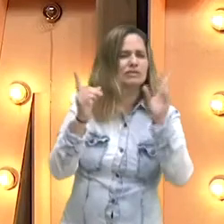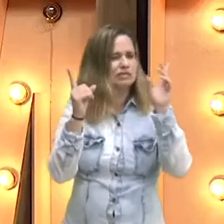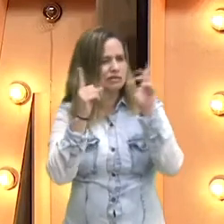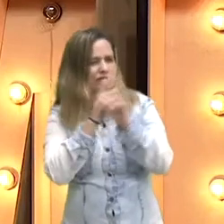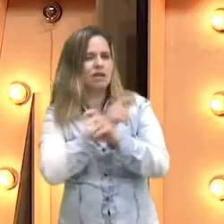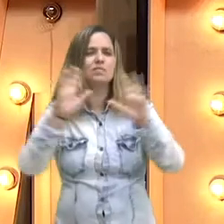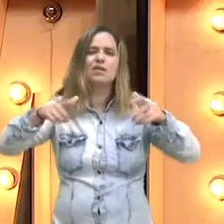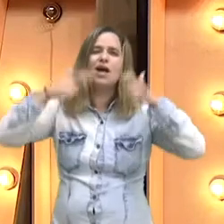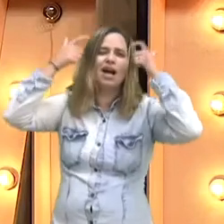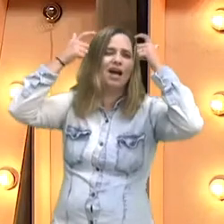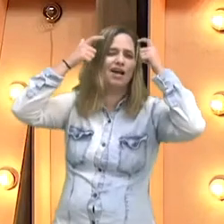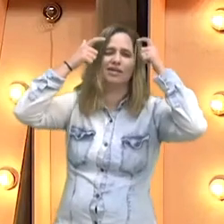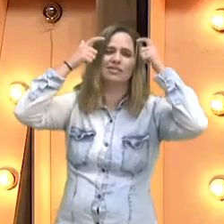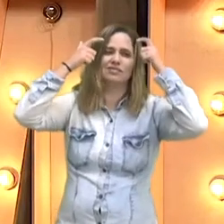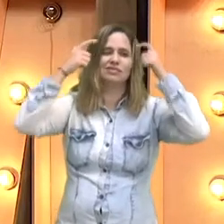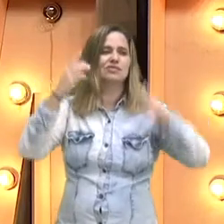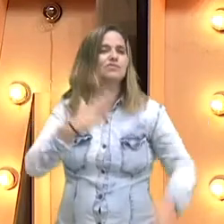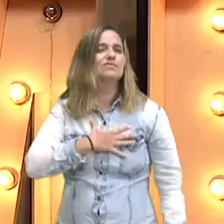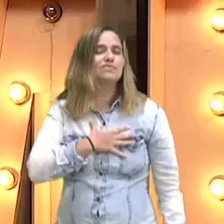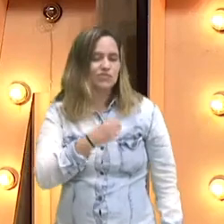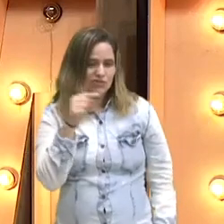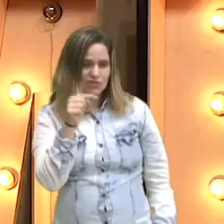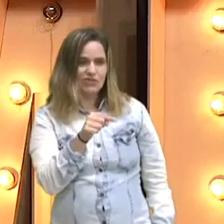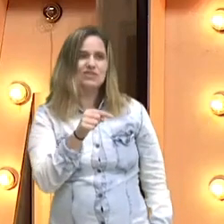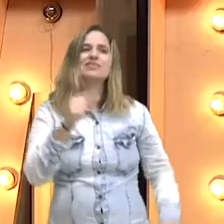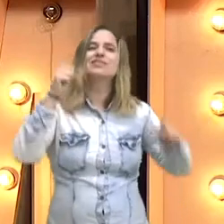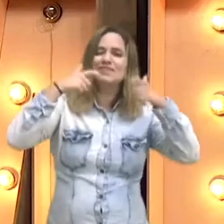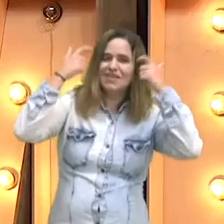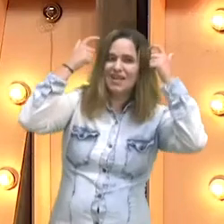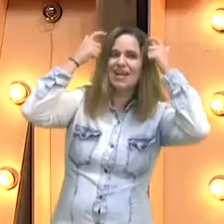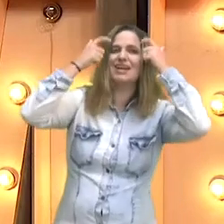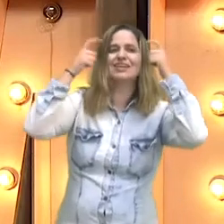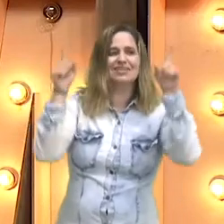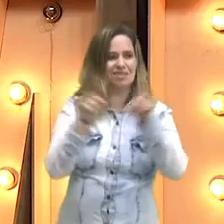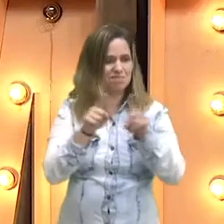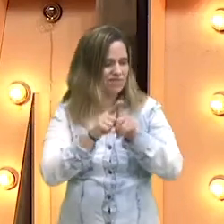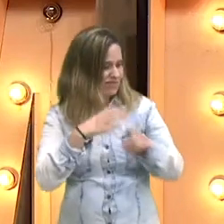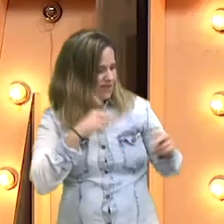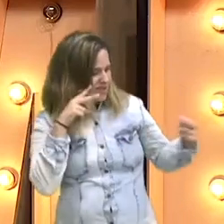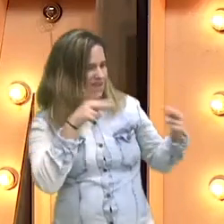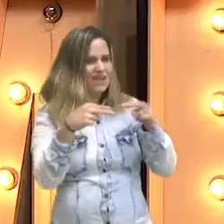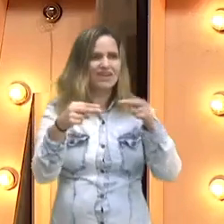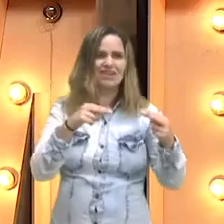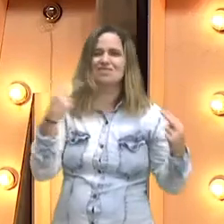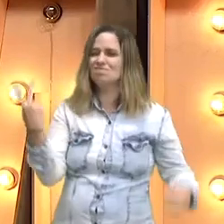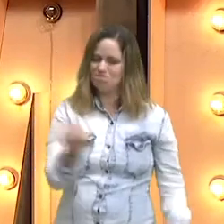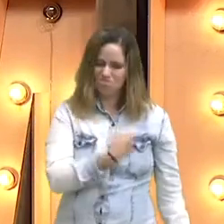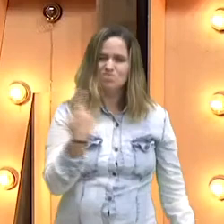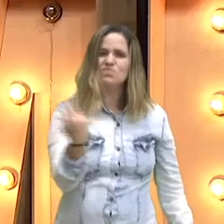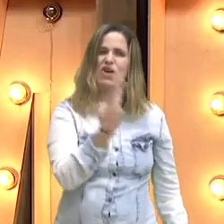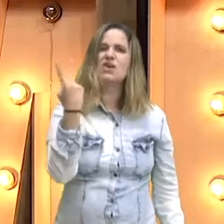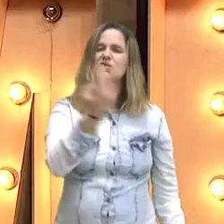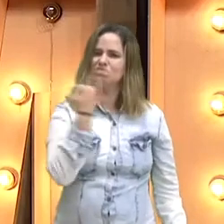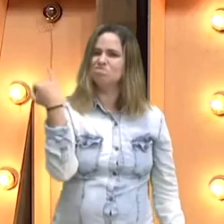são príncipes. Em casa, é assim que um pai e uma mãe olha para os seus filhos. Se não está olhando, deveria ser assim. Temos